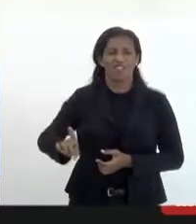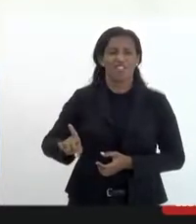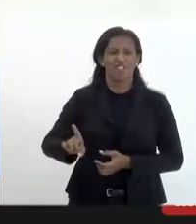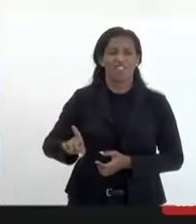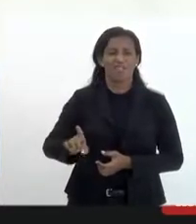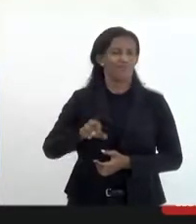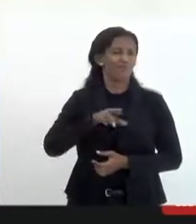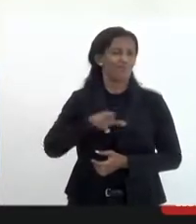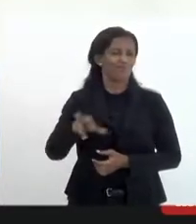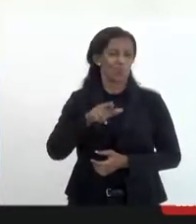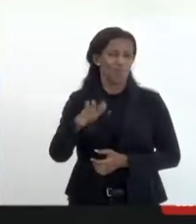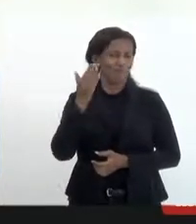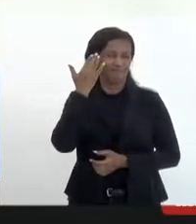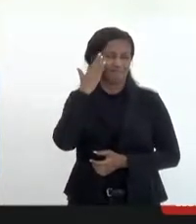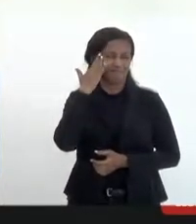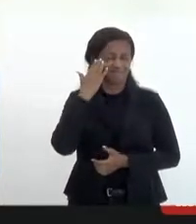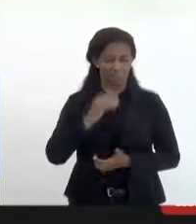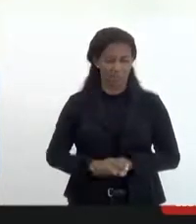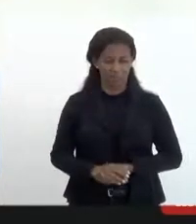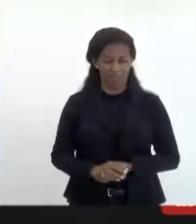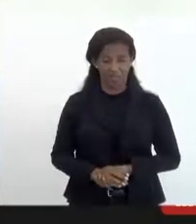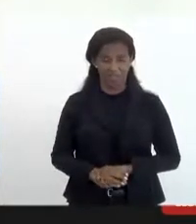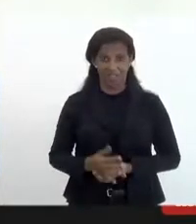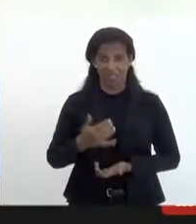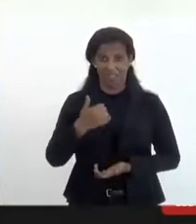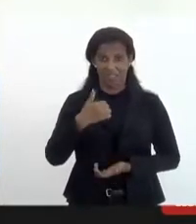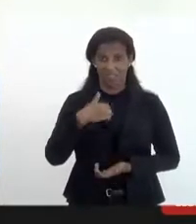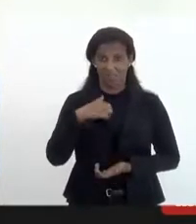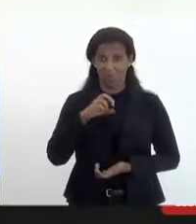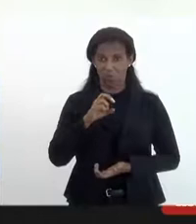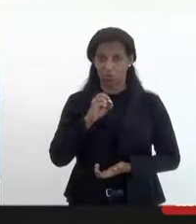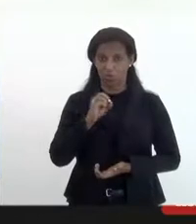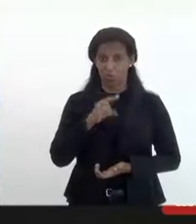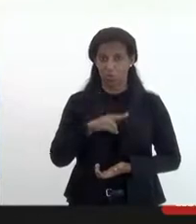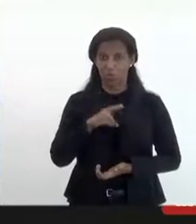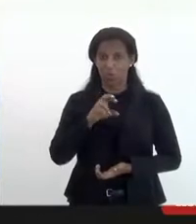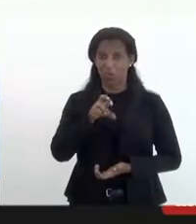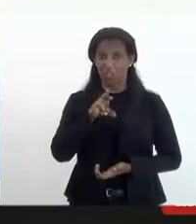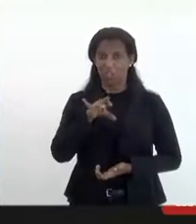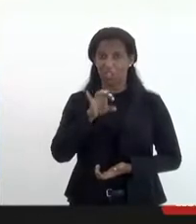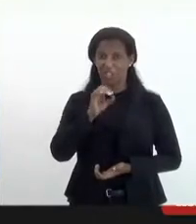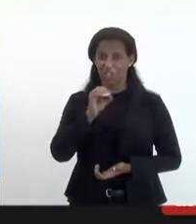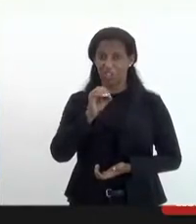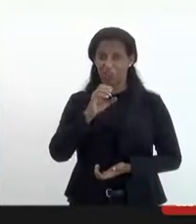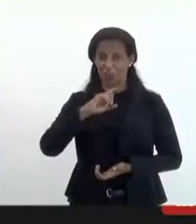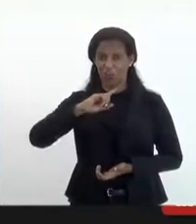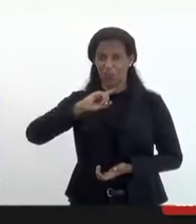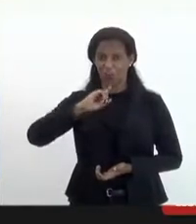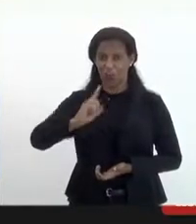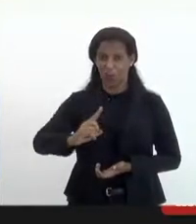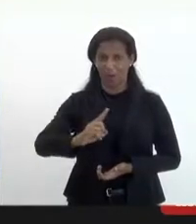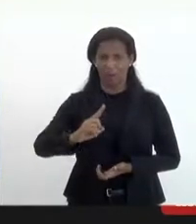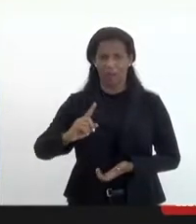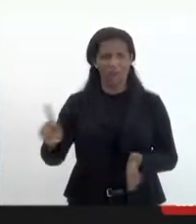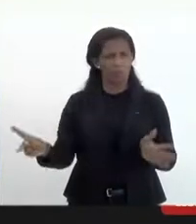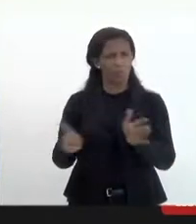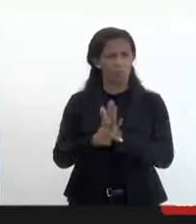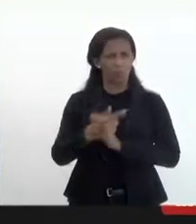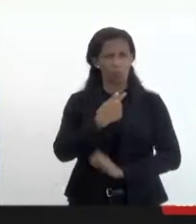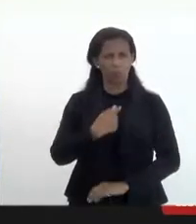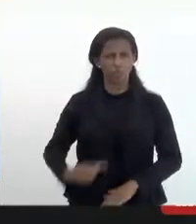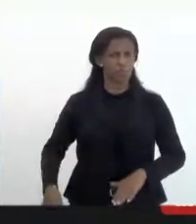entendimento. Eu sou crítico em outras questões ao próprio governo do Estado, que muitas